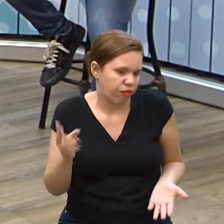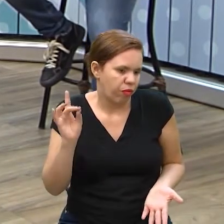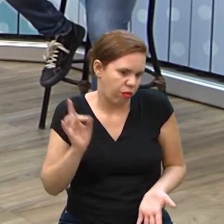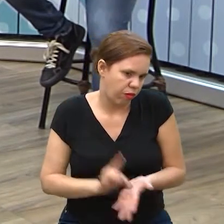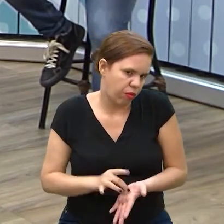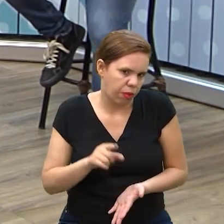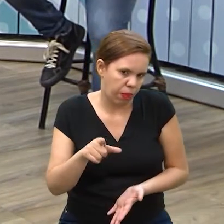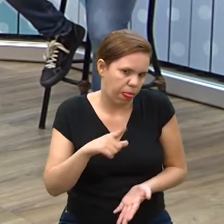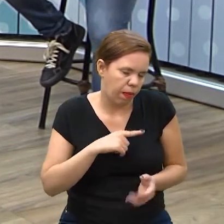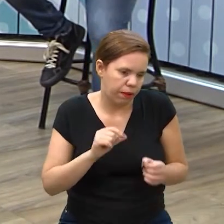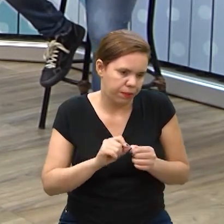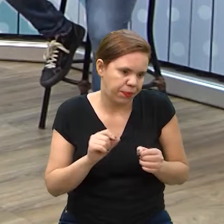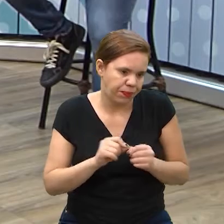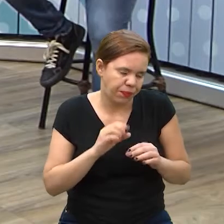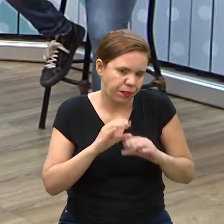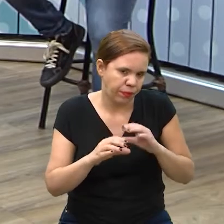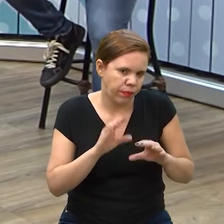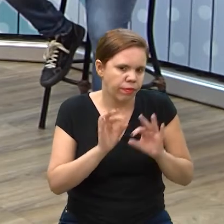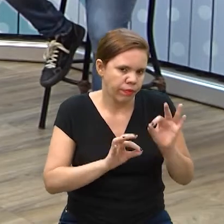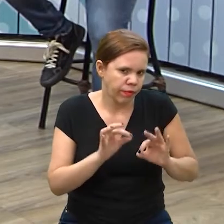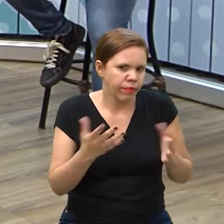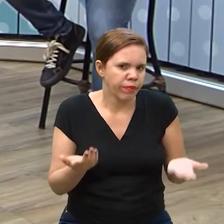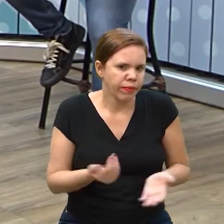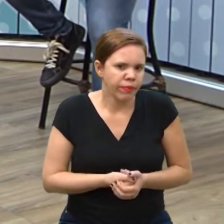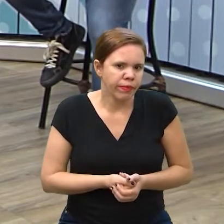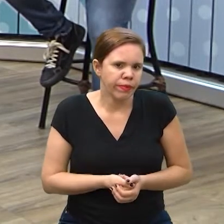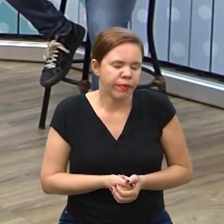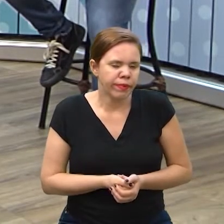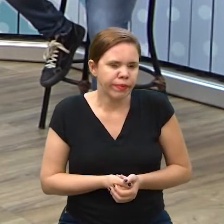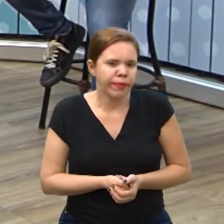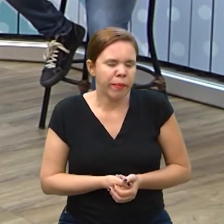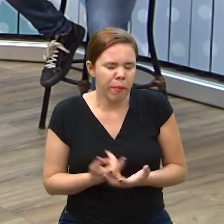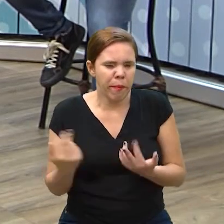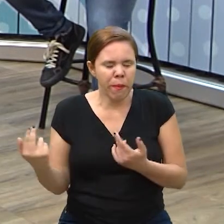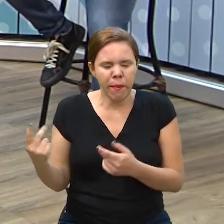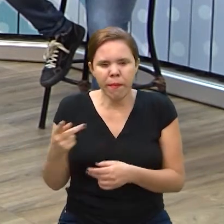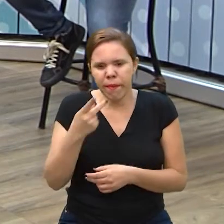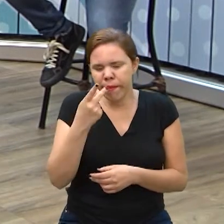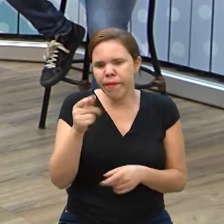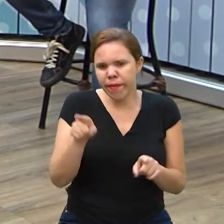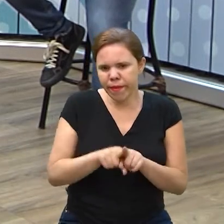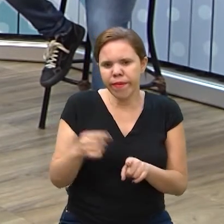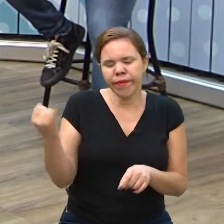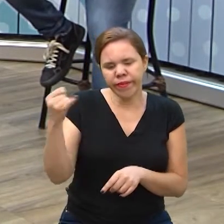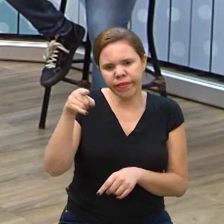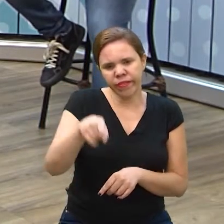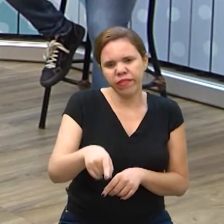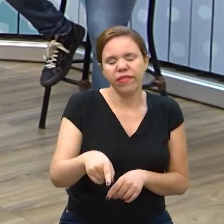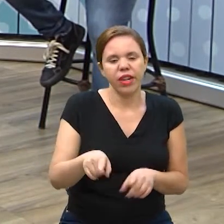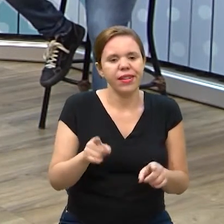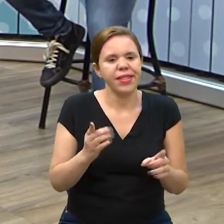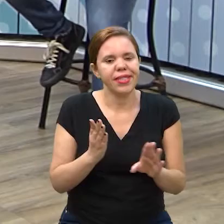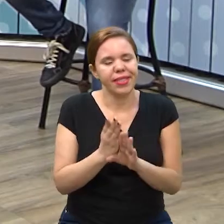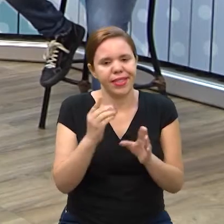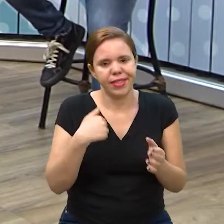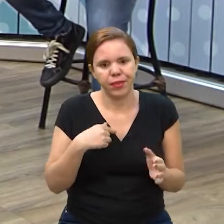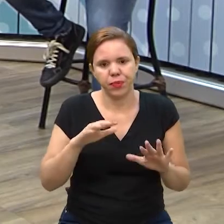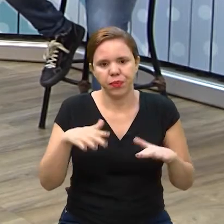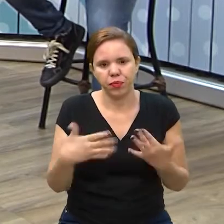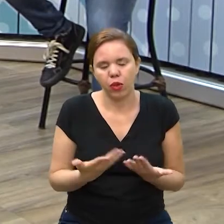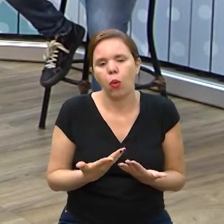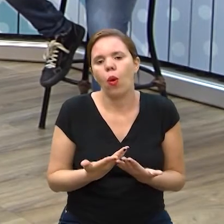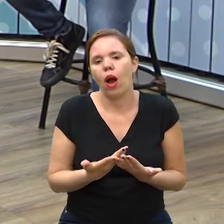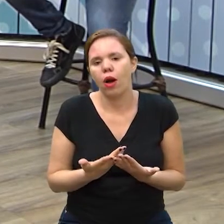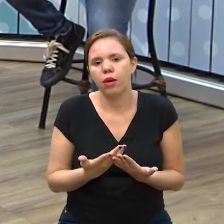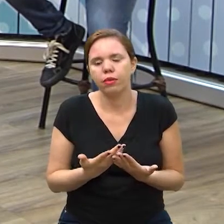retorno tão efetivo se você fizer essa comunicação planejada. Acho que somado ao que a Silvia falou, é importante você identificar também quais canais você